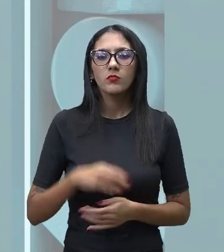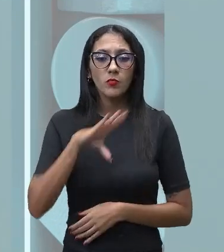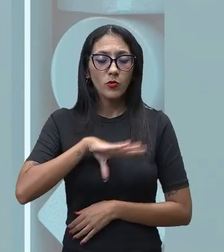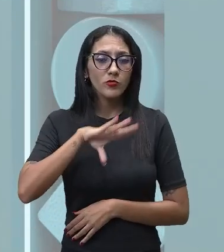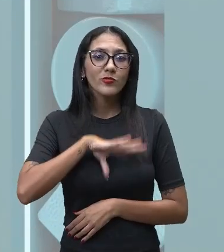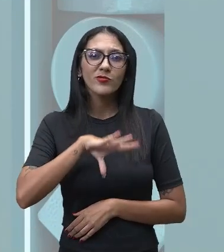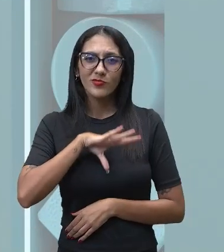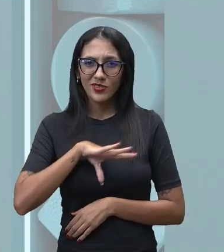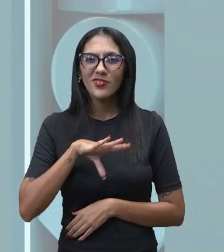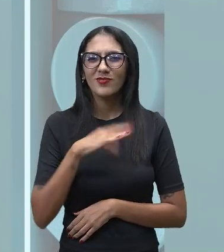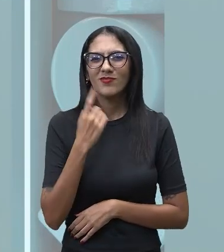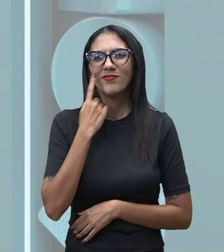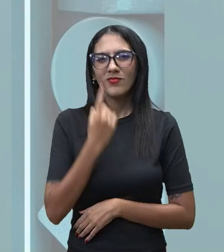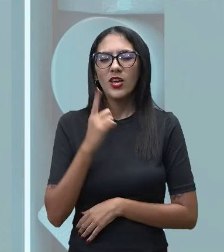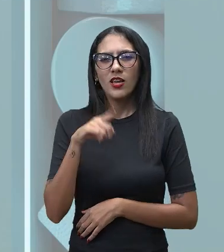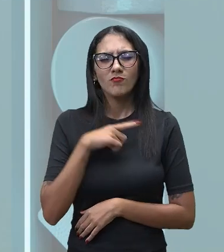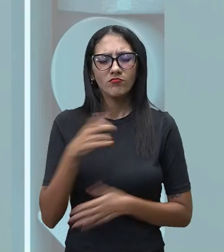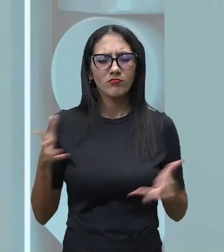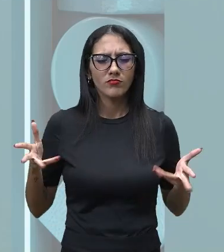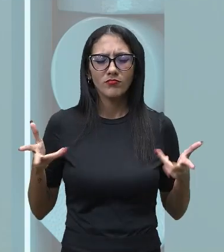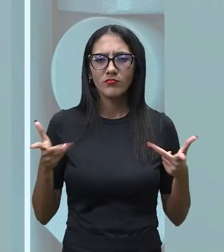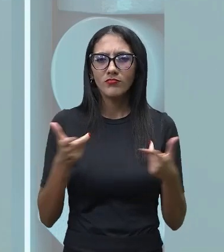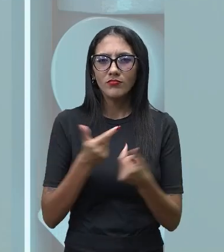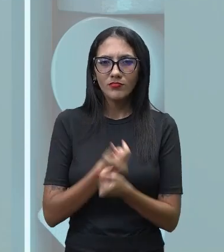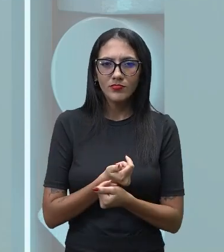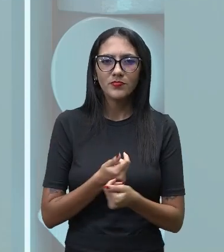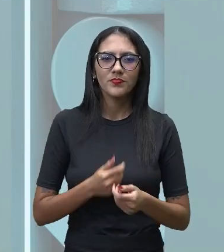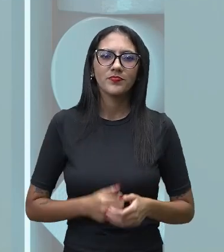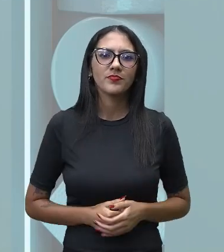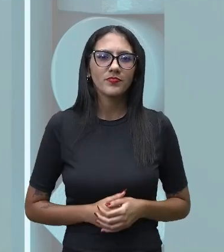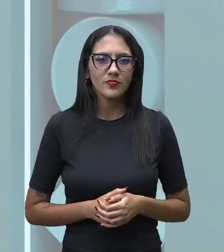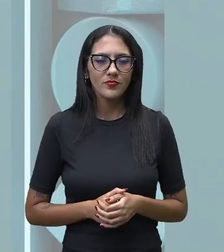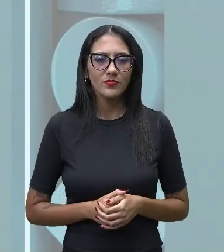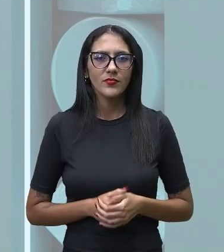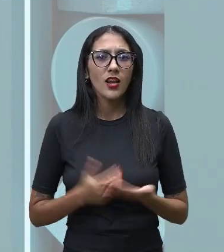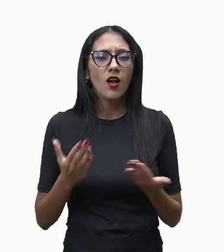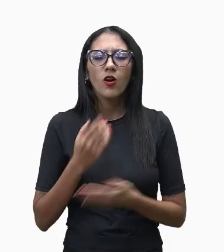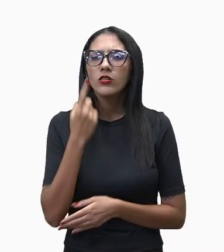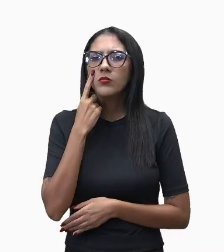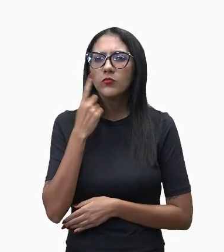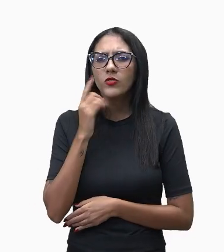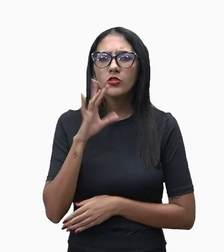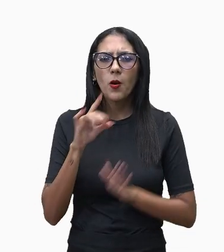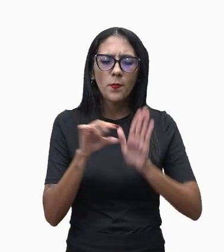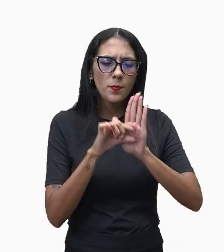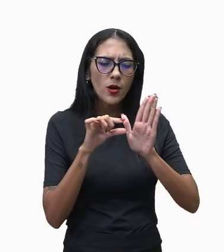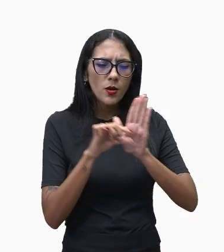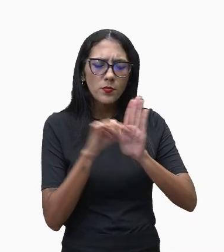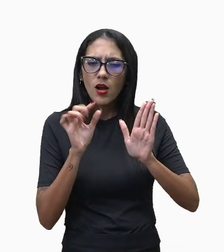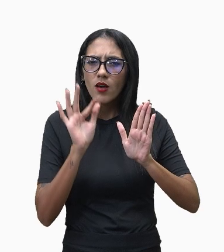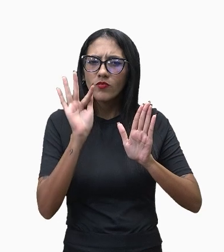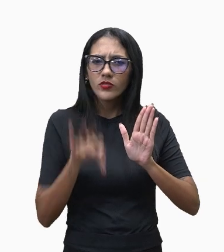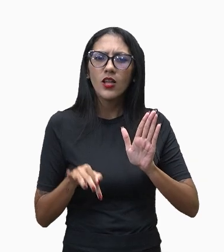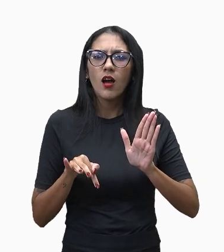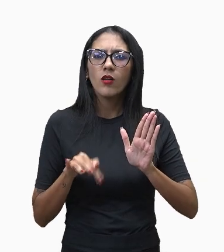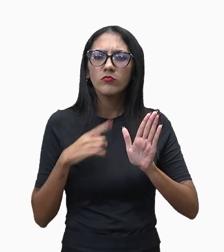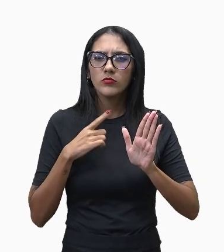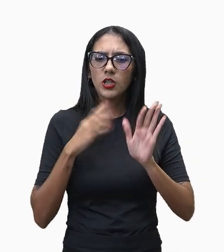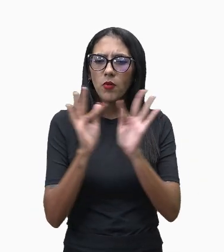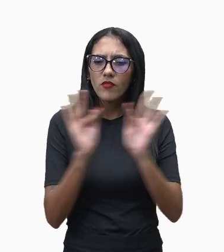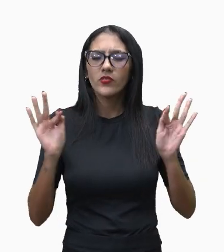a riqueza dessa composição. Vamos retomar a última parte desse poema, na qual nós tínhamos um verso em